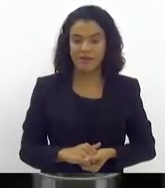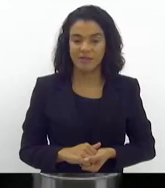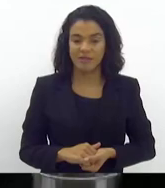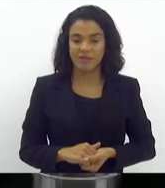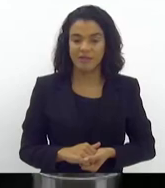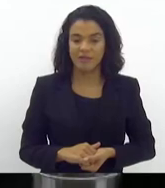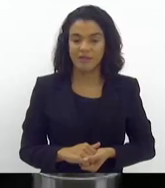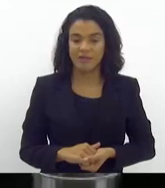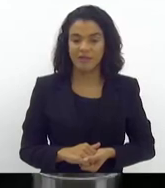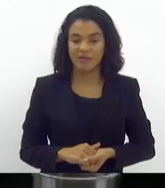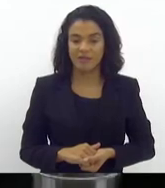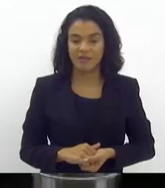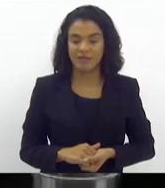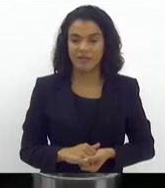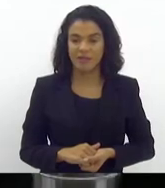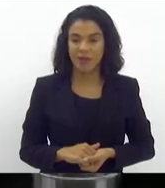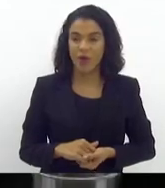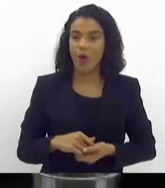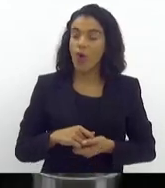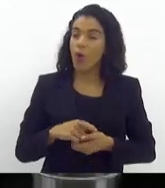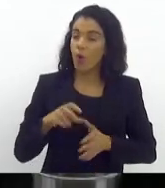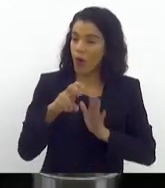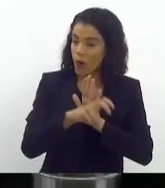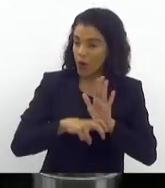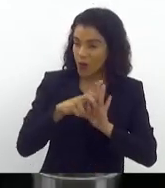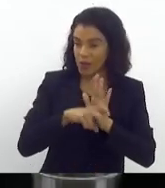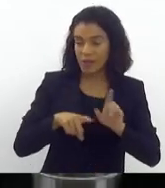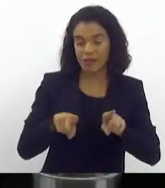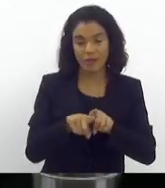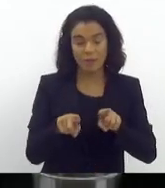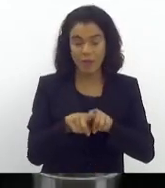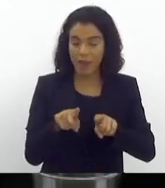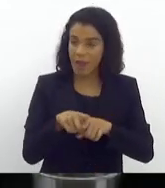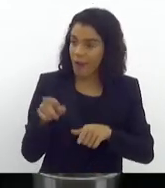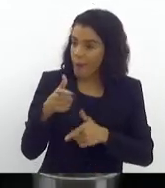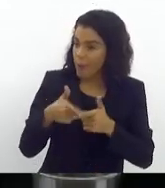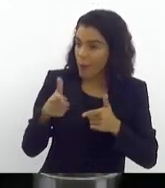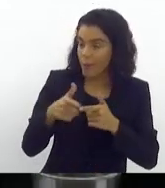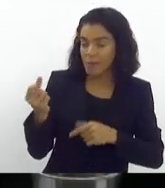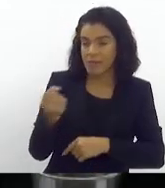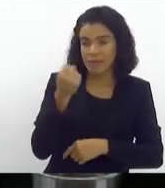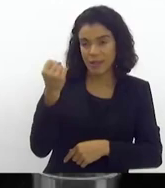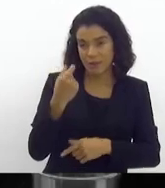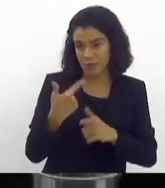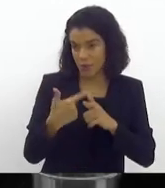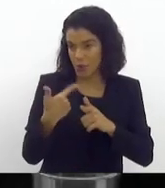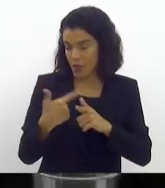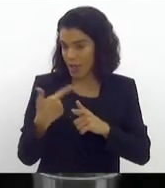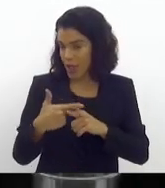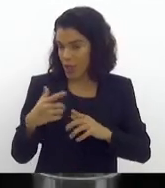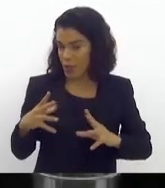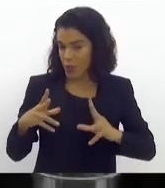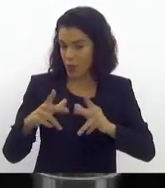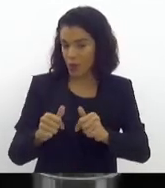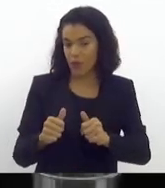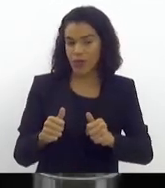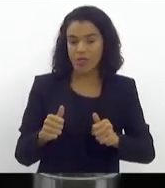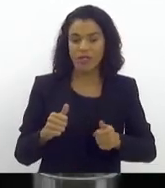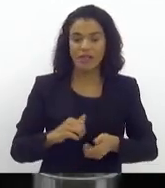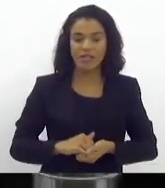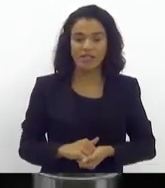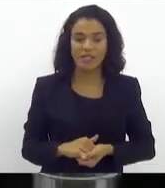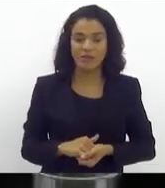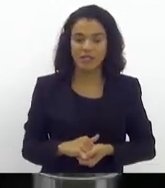também é um problema sério, que nem todo carro, né, cabe a cadeira. Então, eu estou